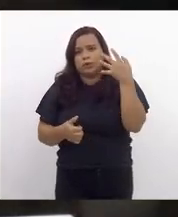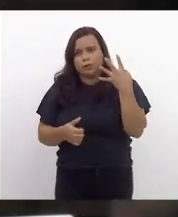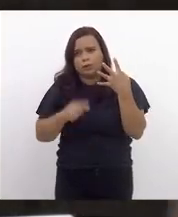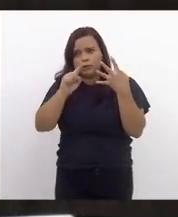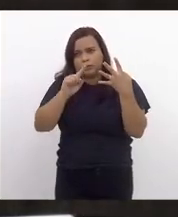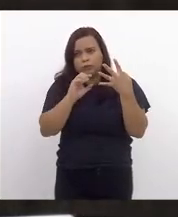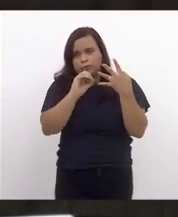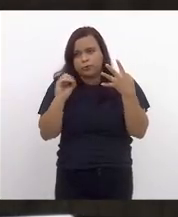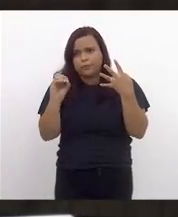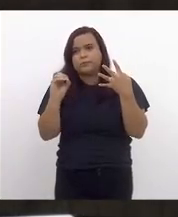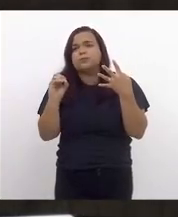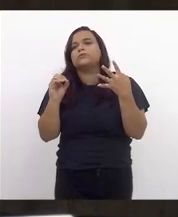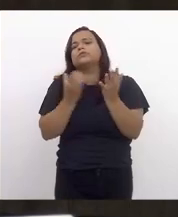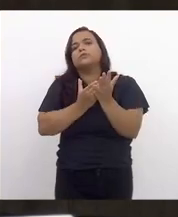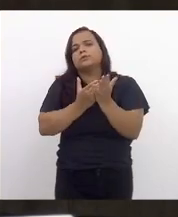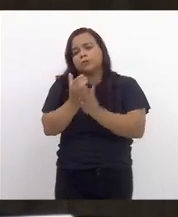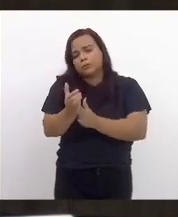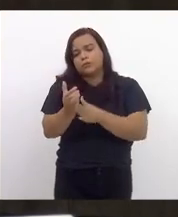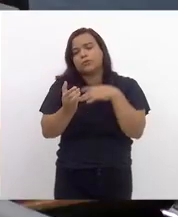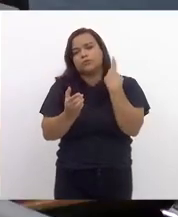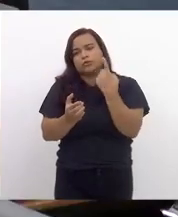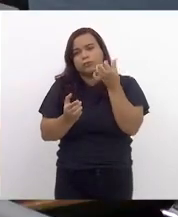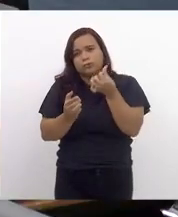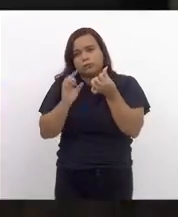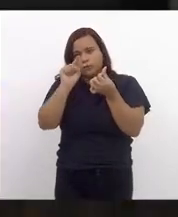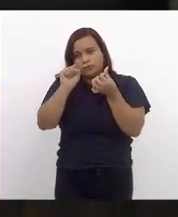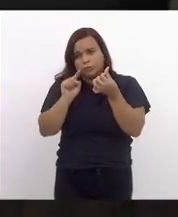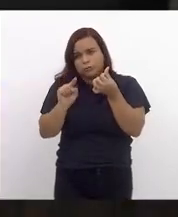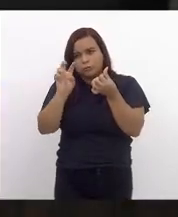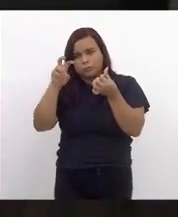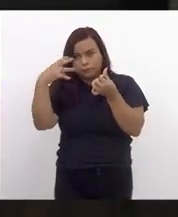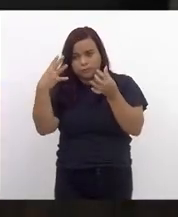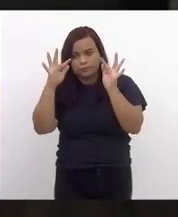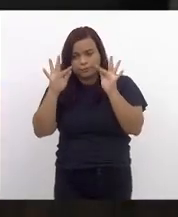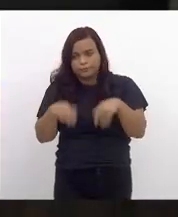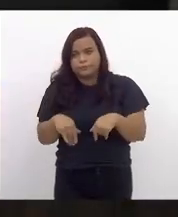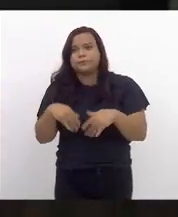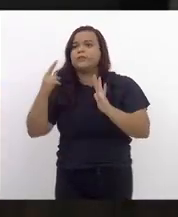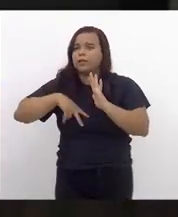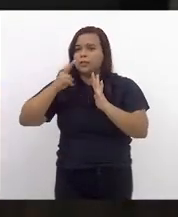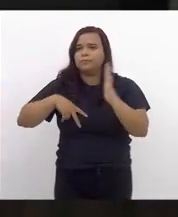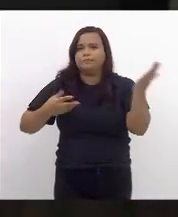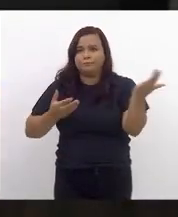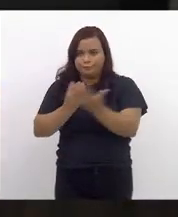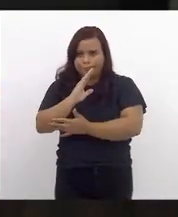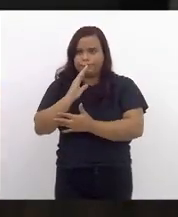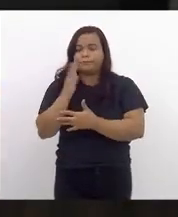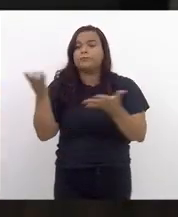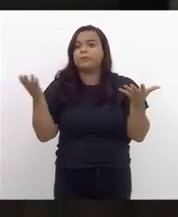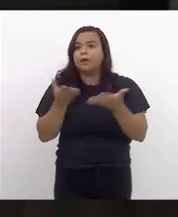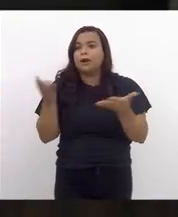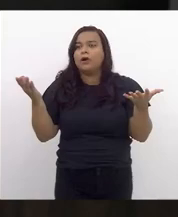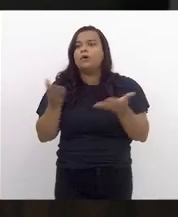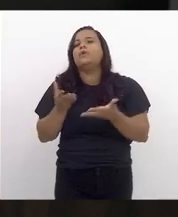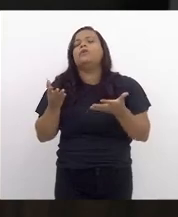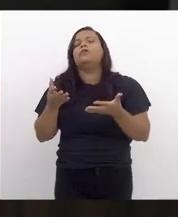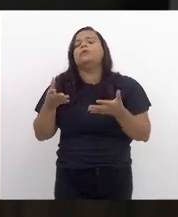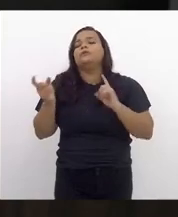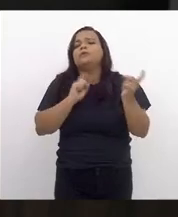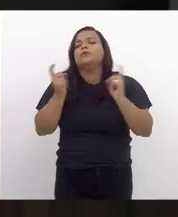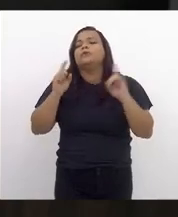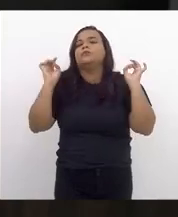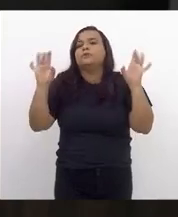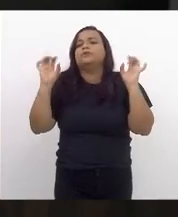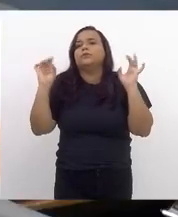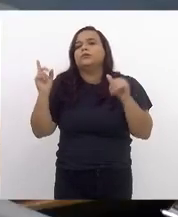encerrou-se às 16 horas e 54 minutos. Lida e aprovada a ata, passa-se a ordem da primeira sessão extraordinária do dia. Deputado